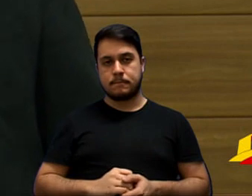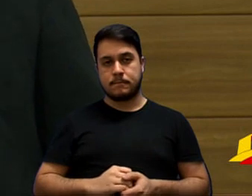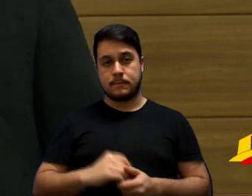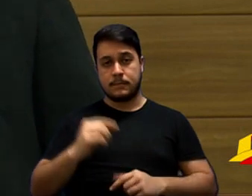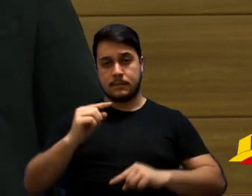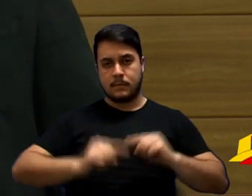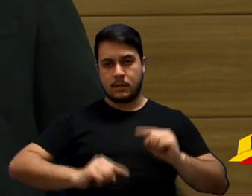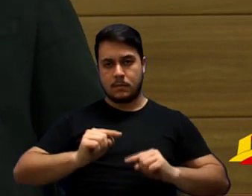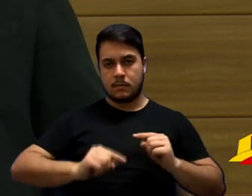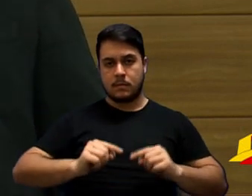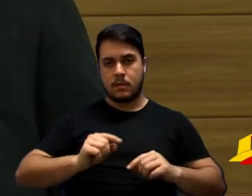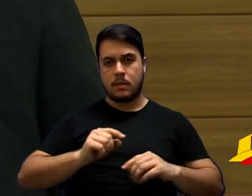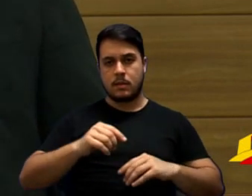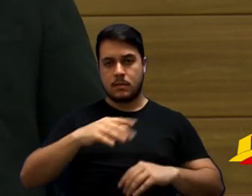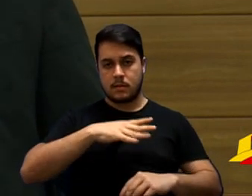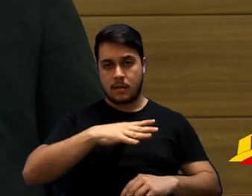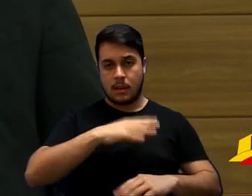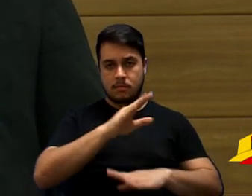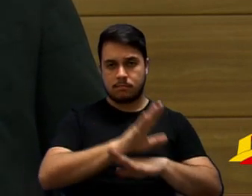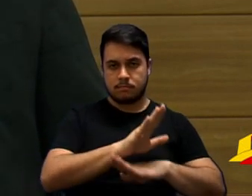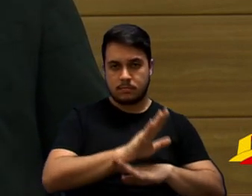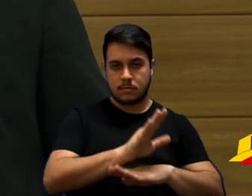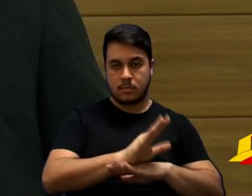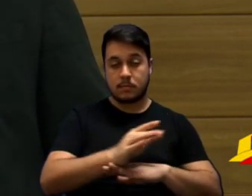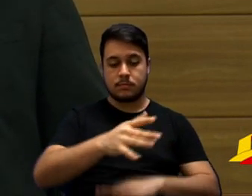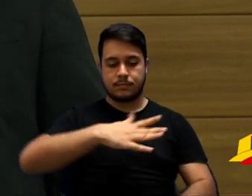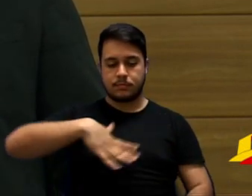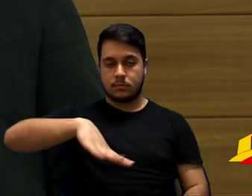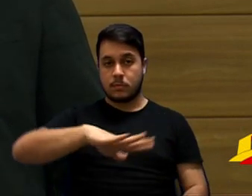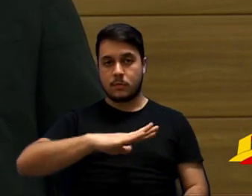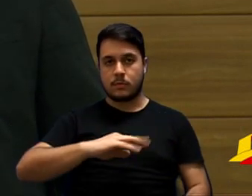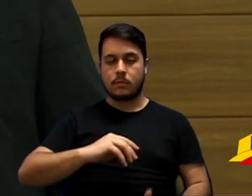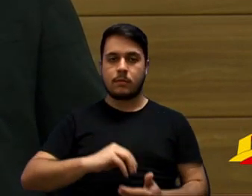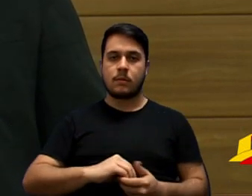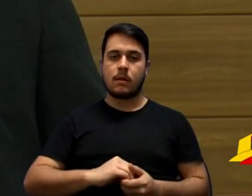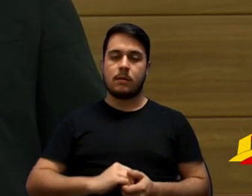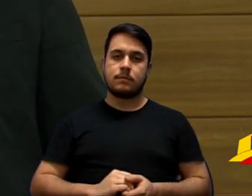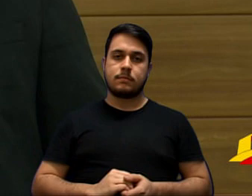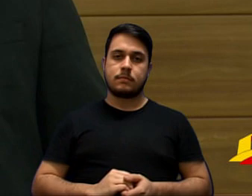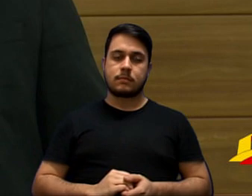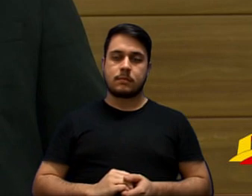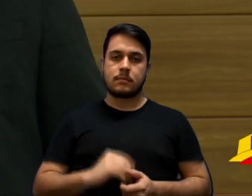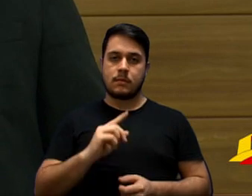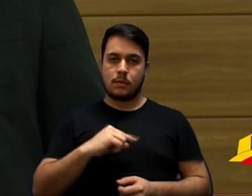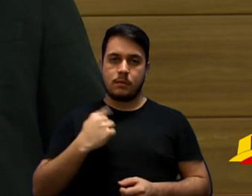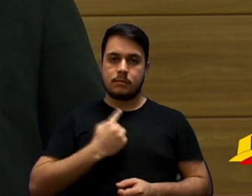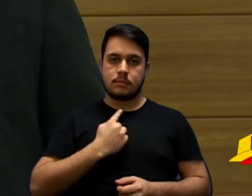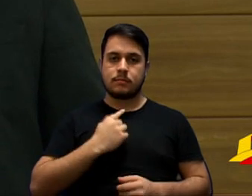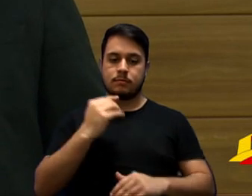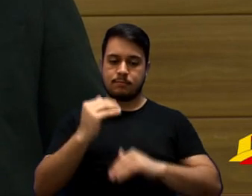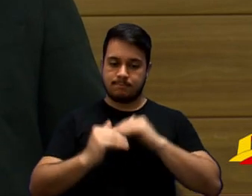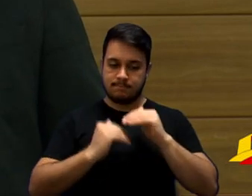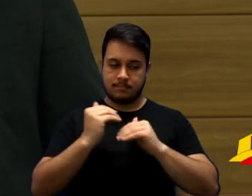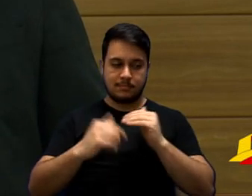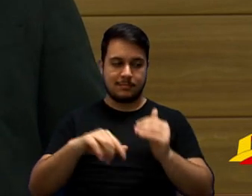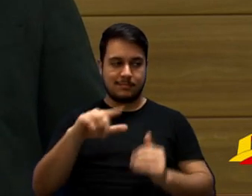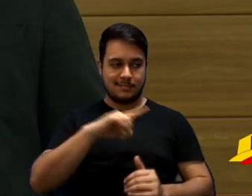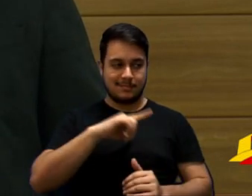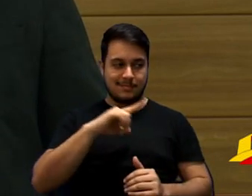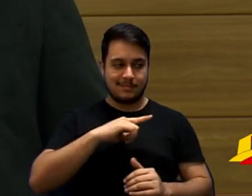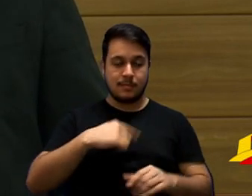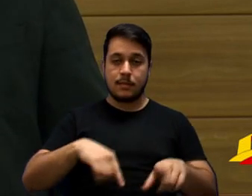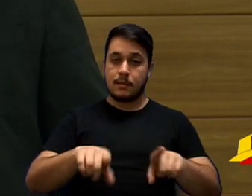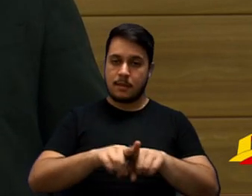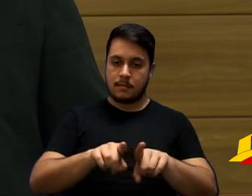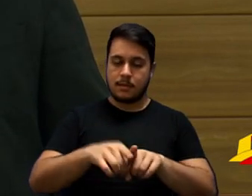ferramenta pra cidade o prolocal nós é nós temos além da construtora que já está atuando no local nós temos outras construtoras